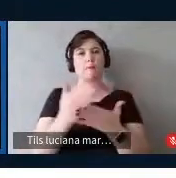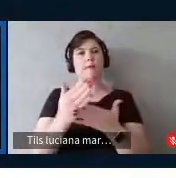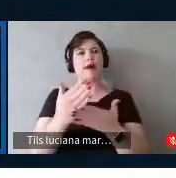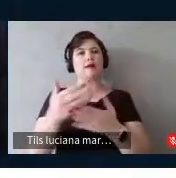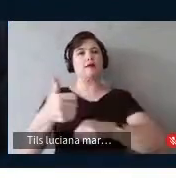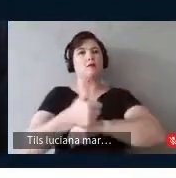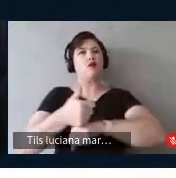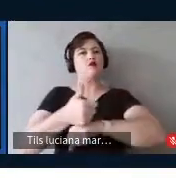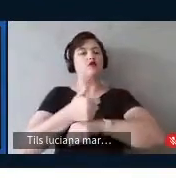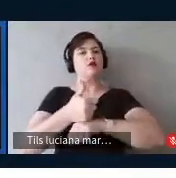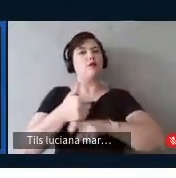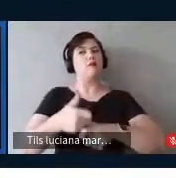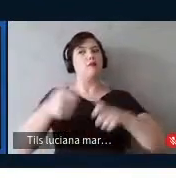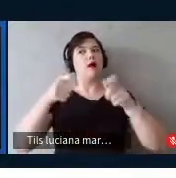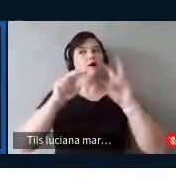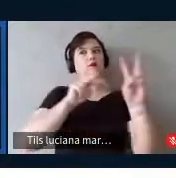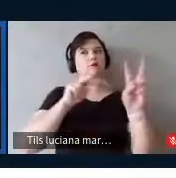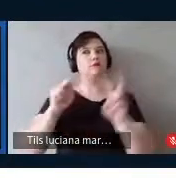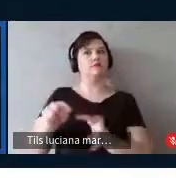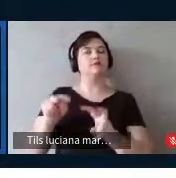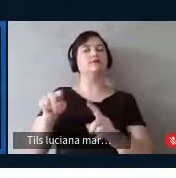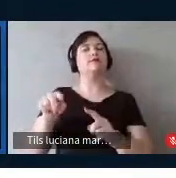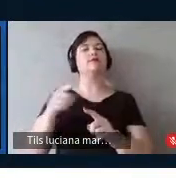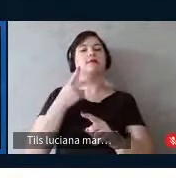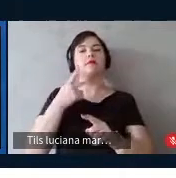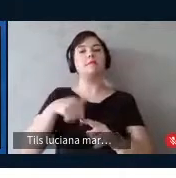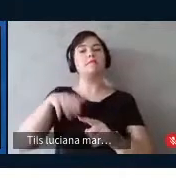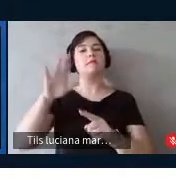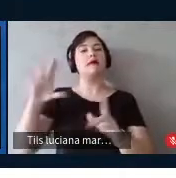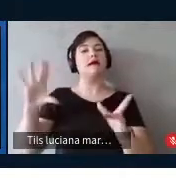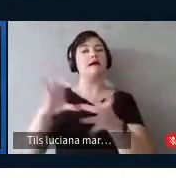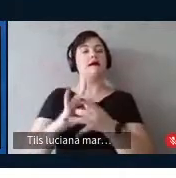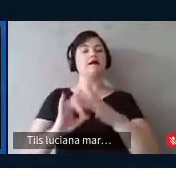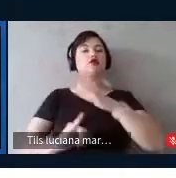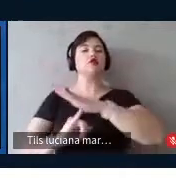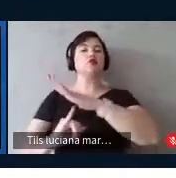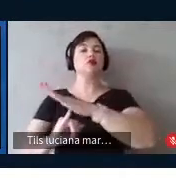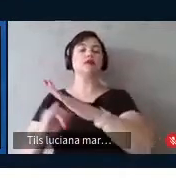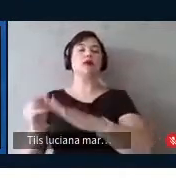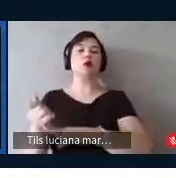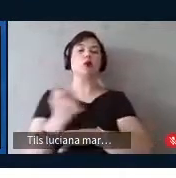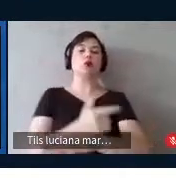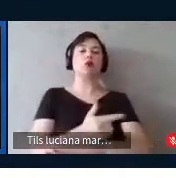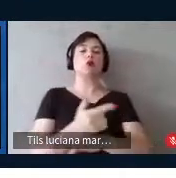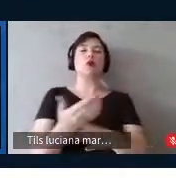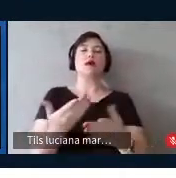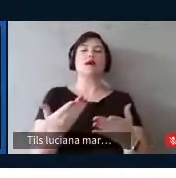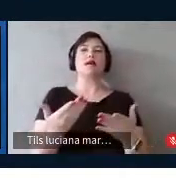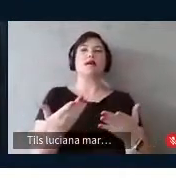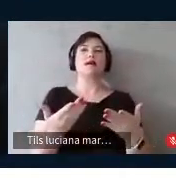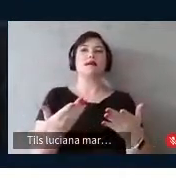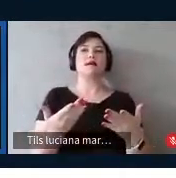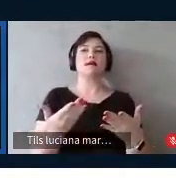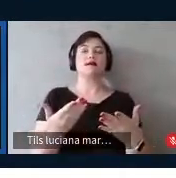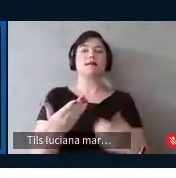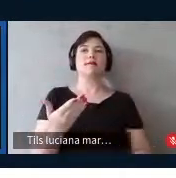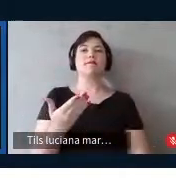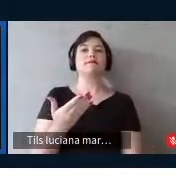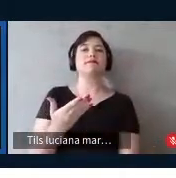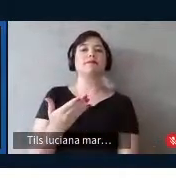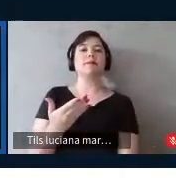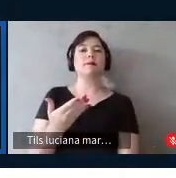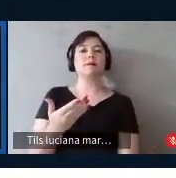maior, né? E ele fica muito mais ligado a instituições do que exatamente